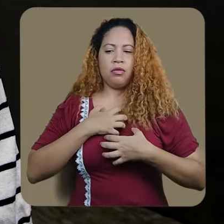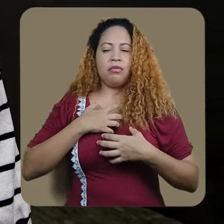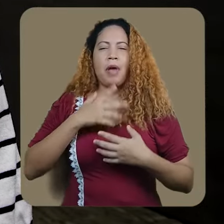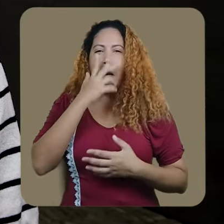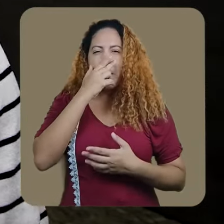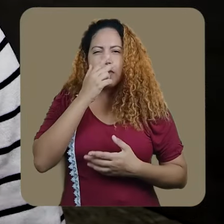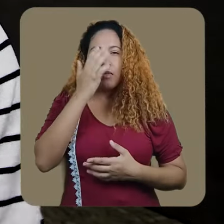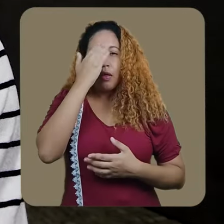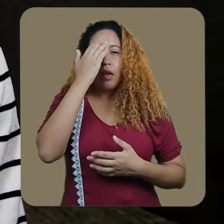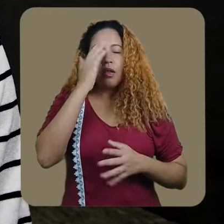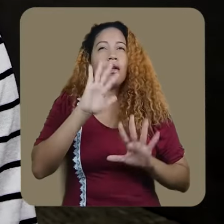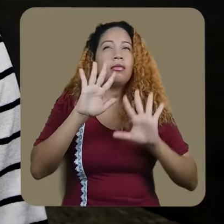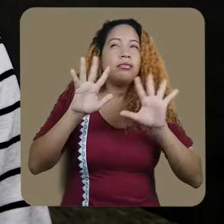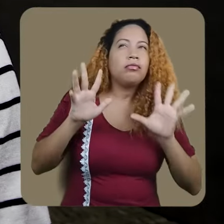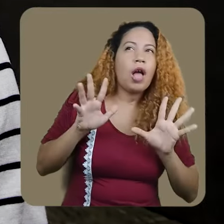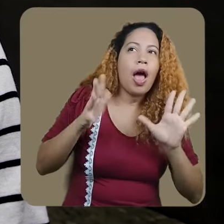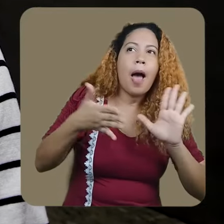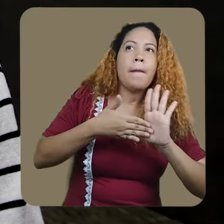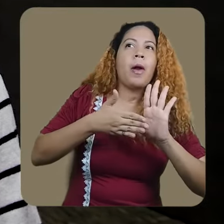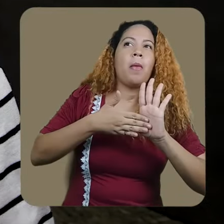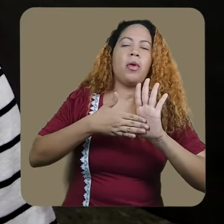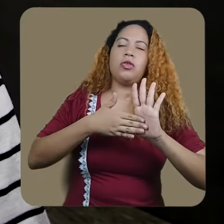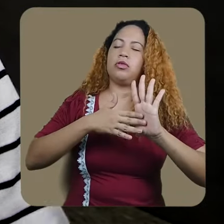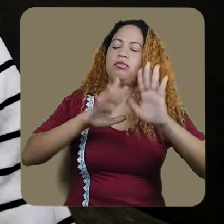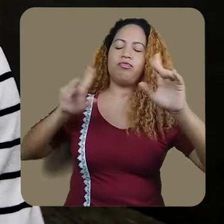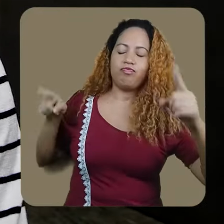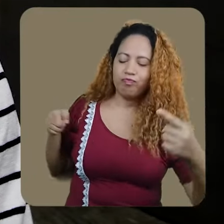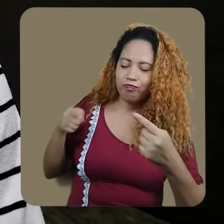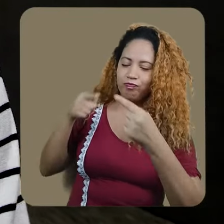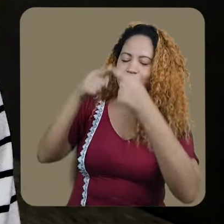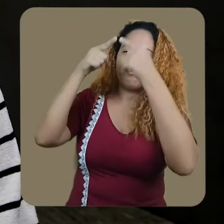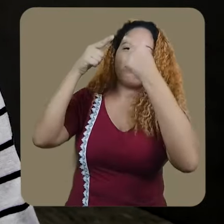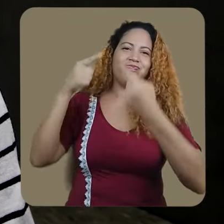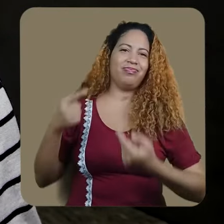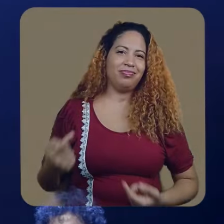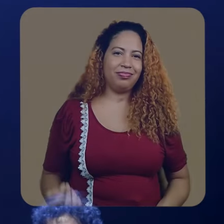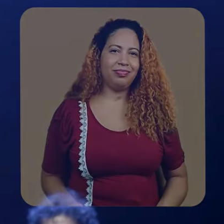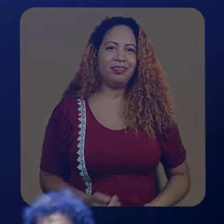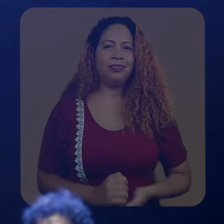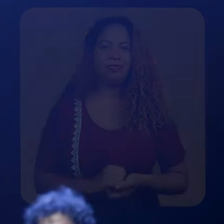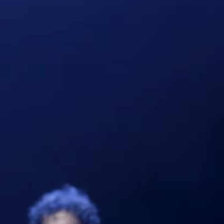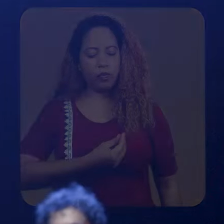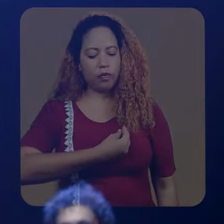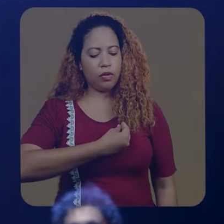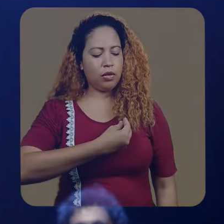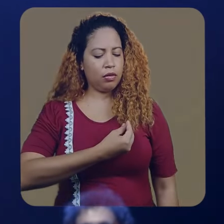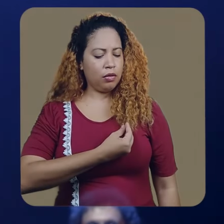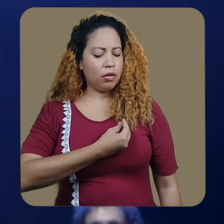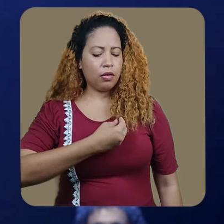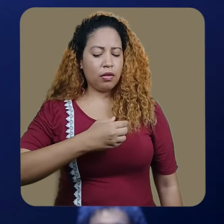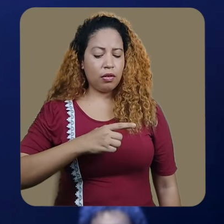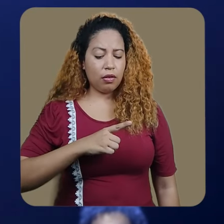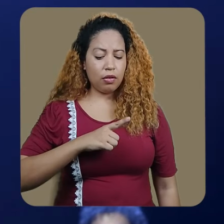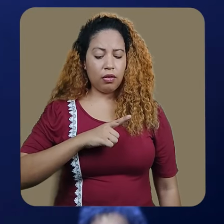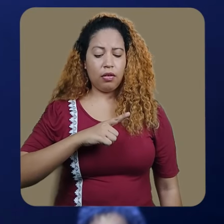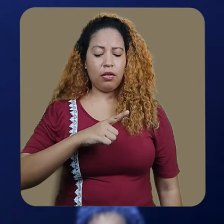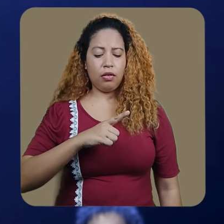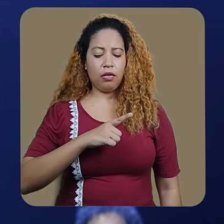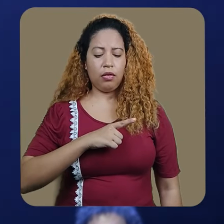dessas pessoas que entendeu qual é a proposta da banda e que corresponde à banda. Quando houver um pingo, uma